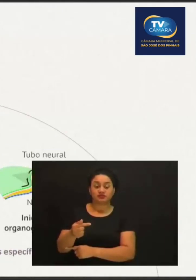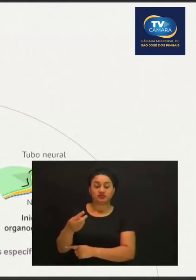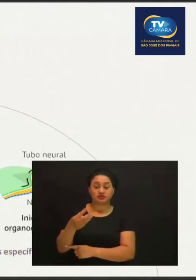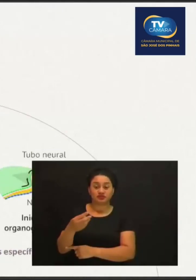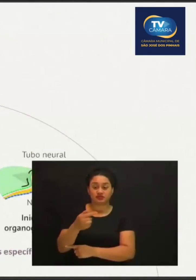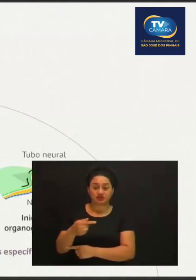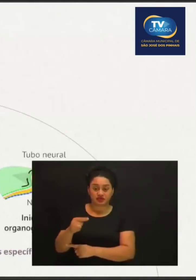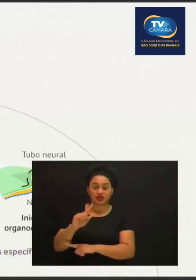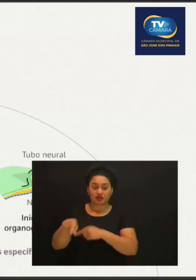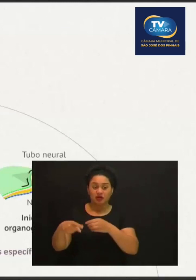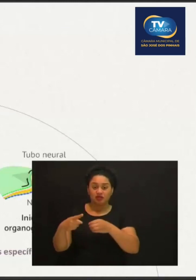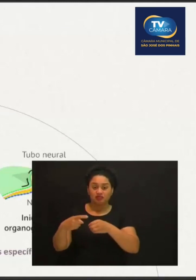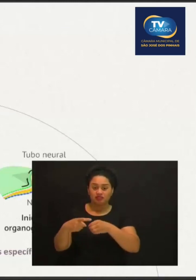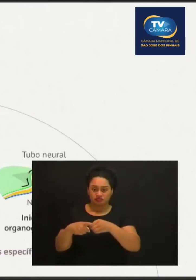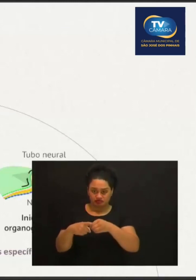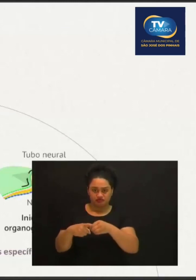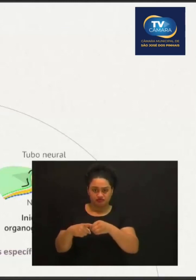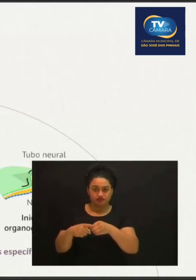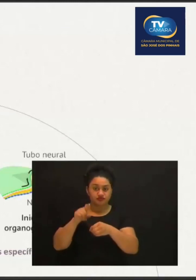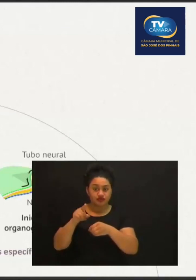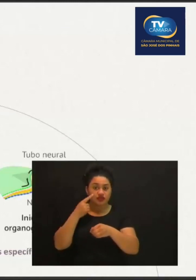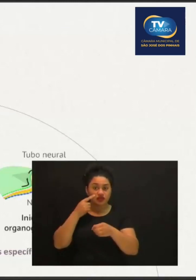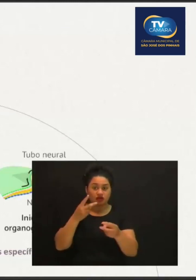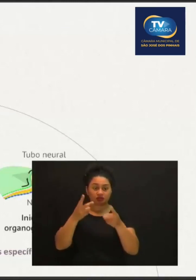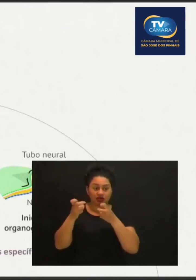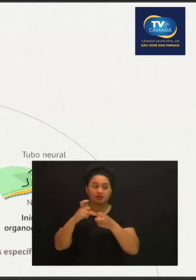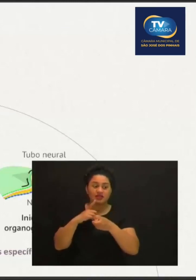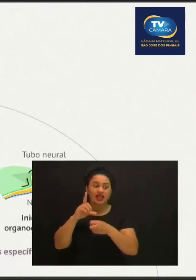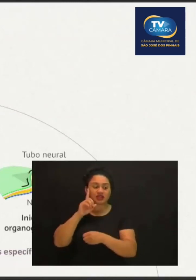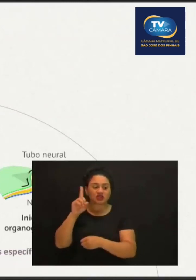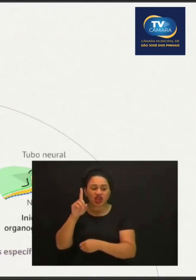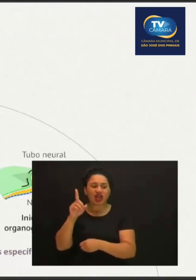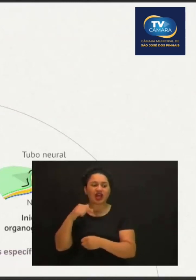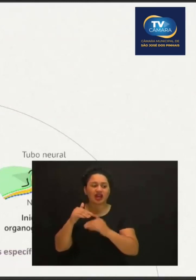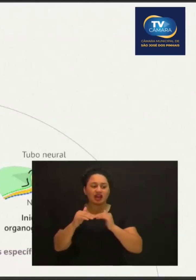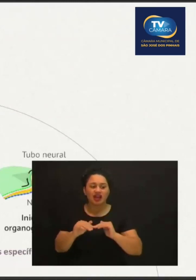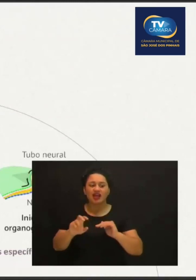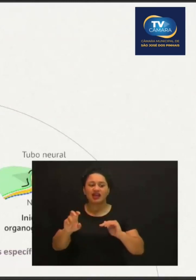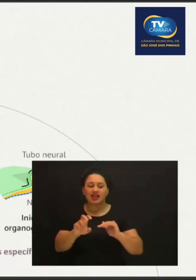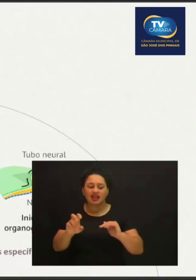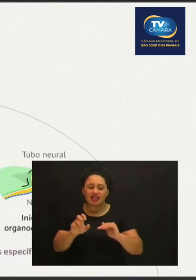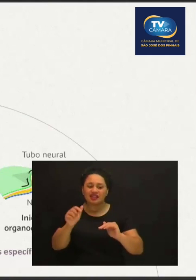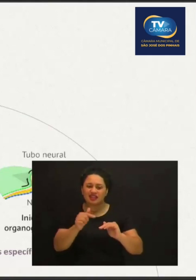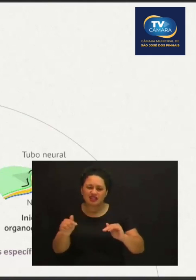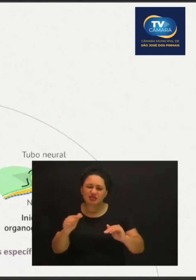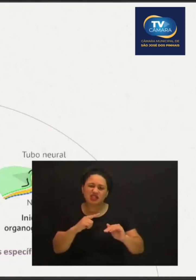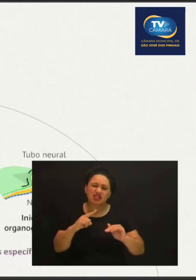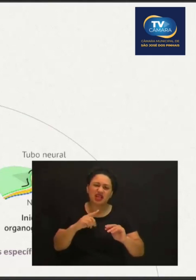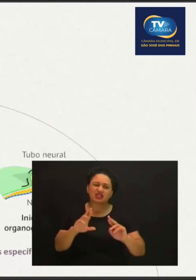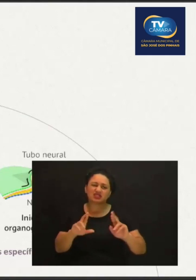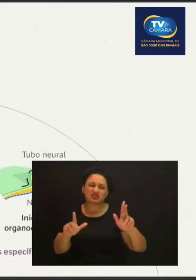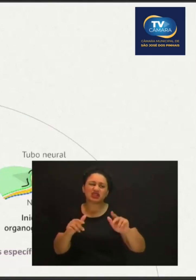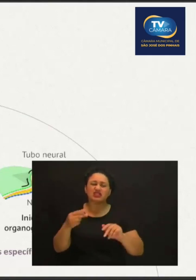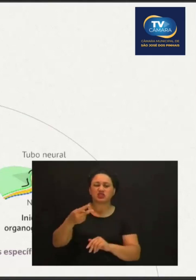de fecundação. Aqui, vocês vão ver que vão ter sempre uma data ali embaixo, que é a 5ª semana, tá? Vai ter sempre uma diferença de 2 semanas. E